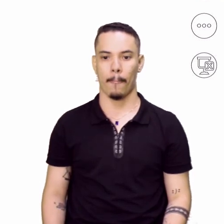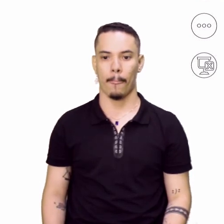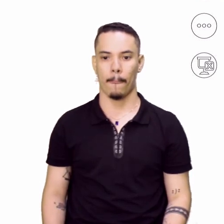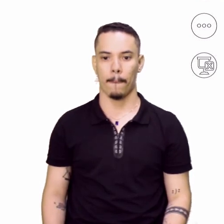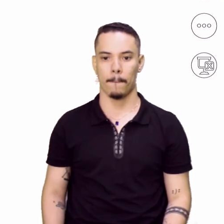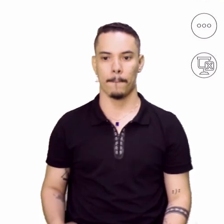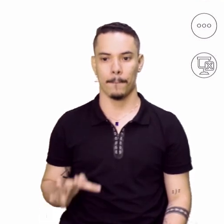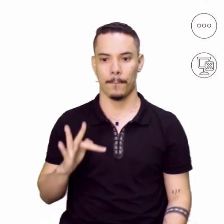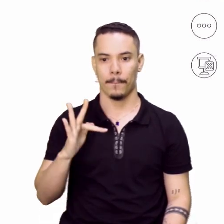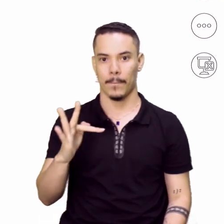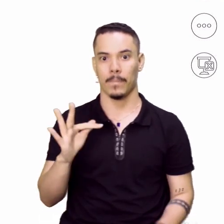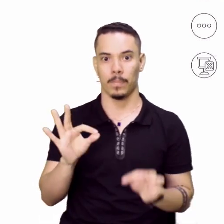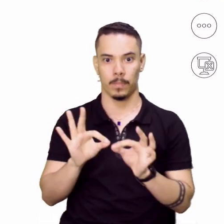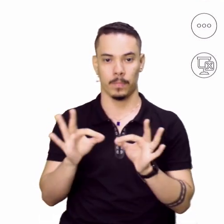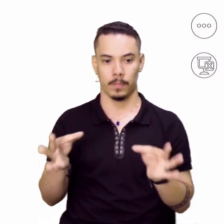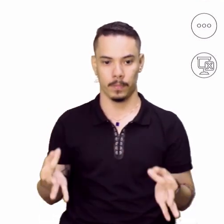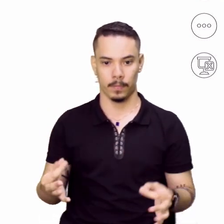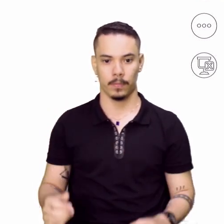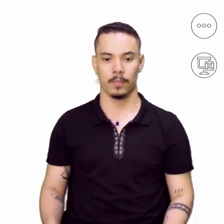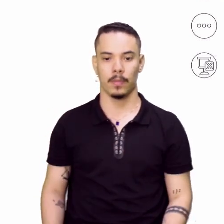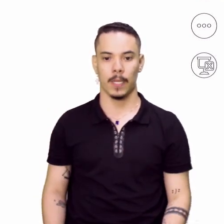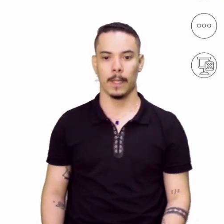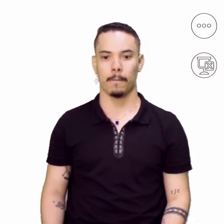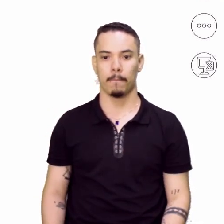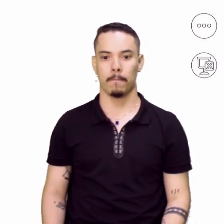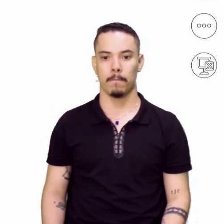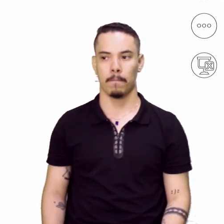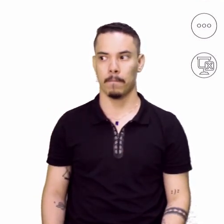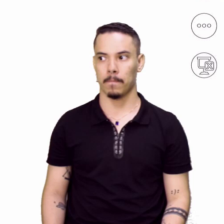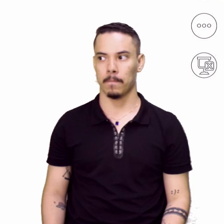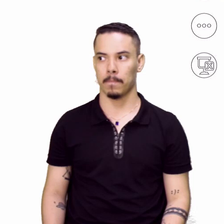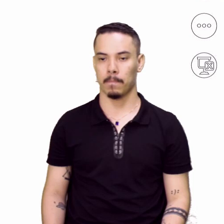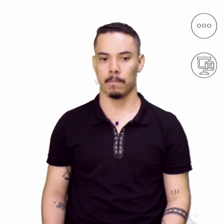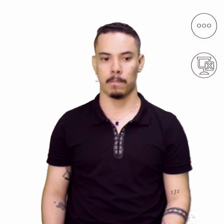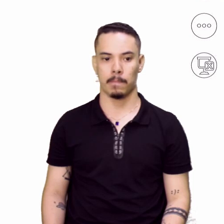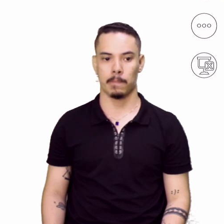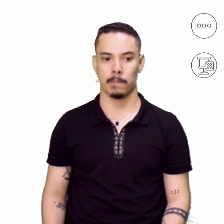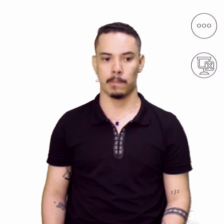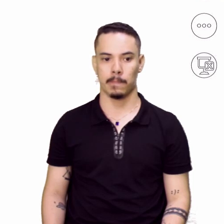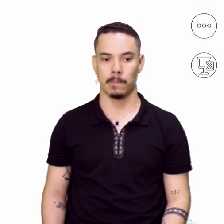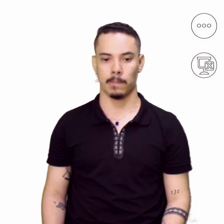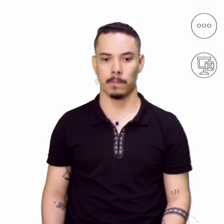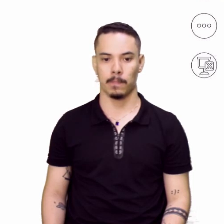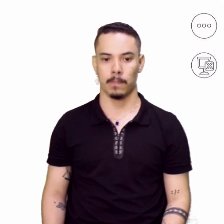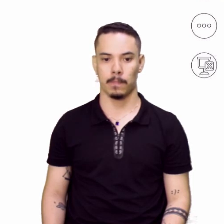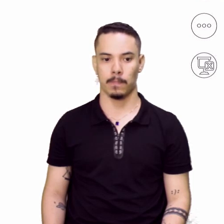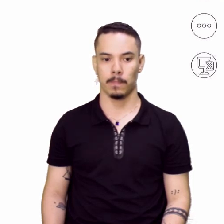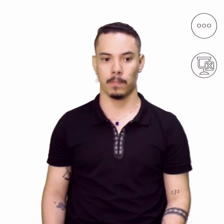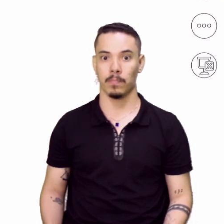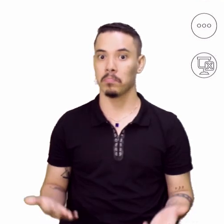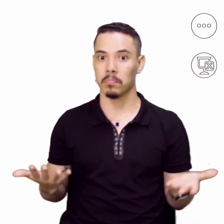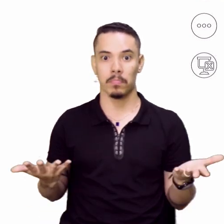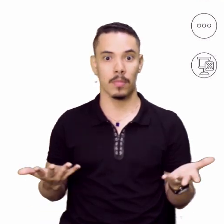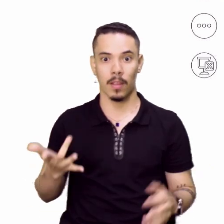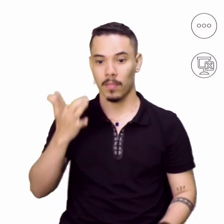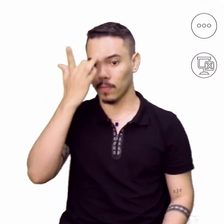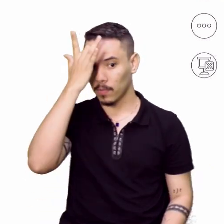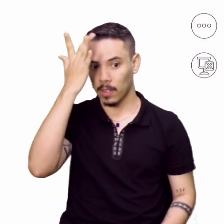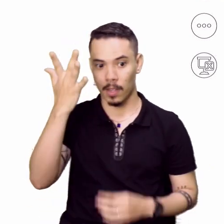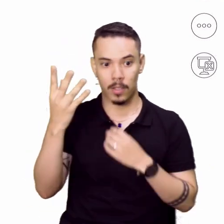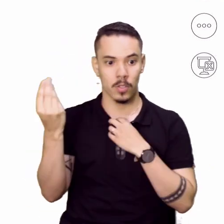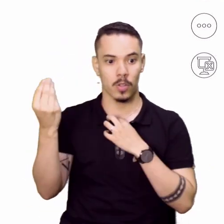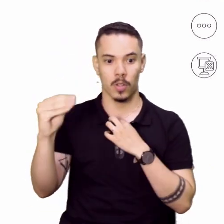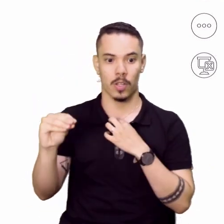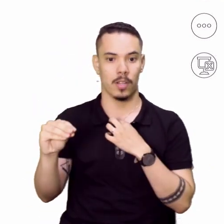futuro simples com Will tá então vai ficar como ai olha só que dificuldade que é colocar